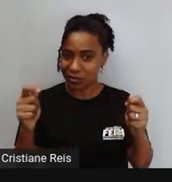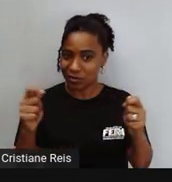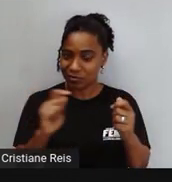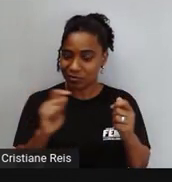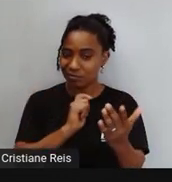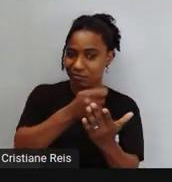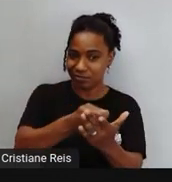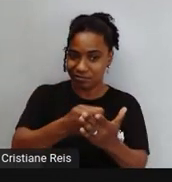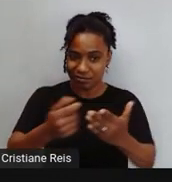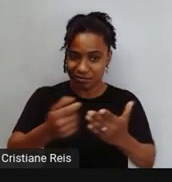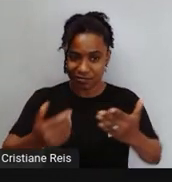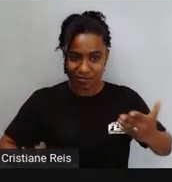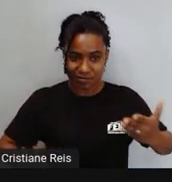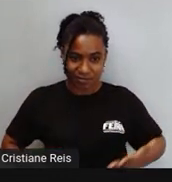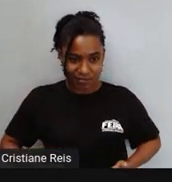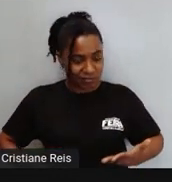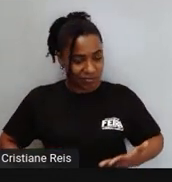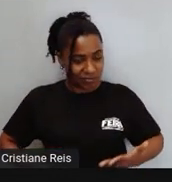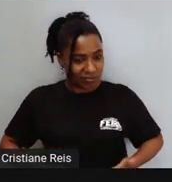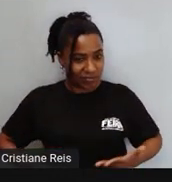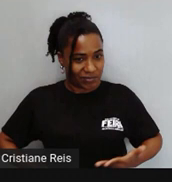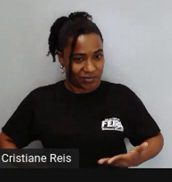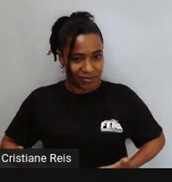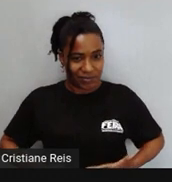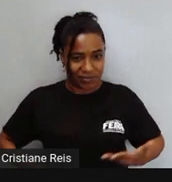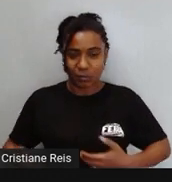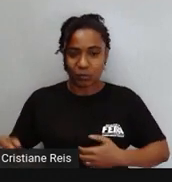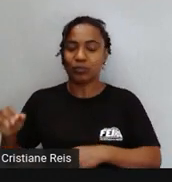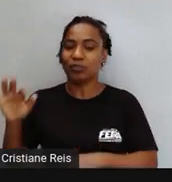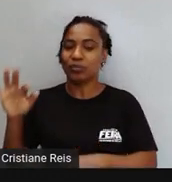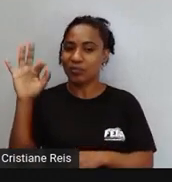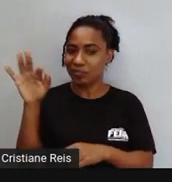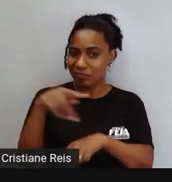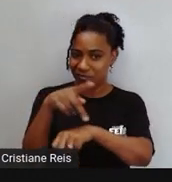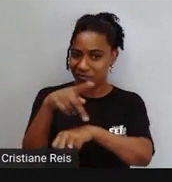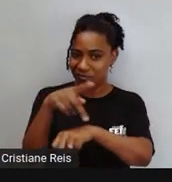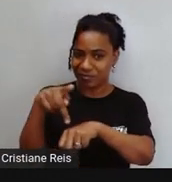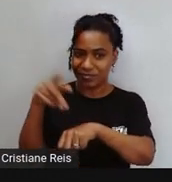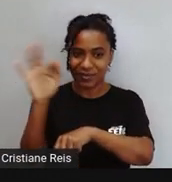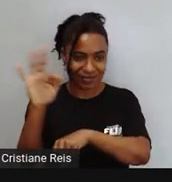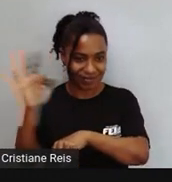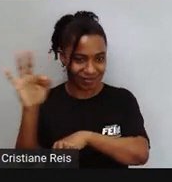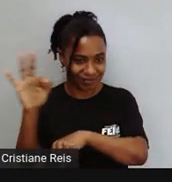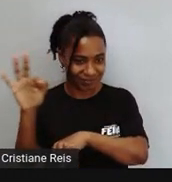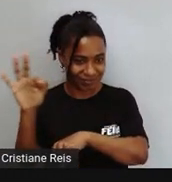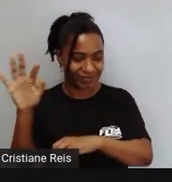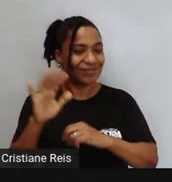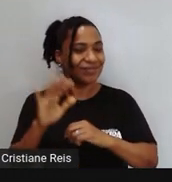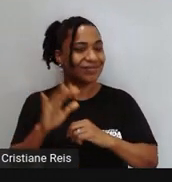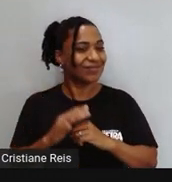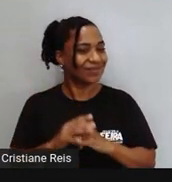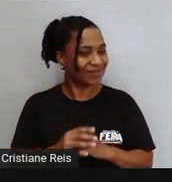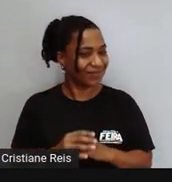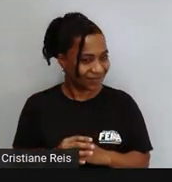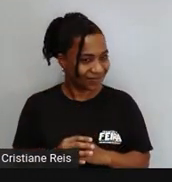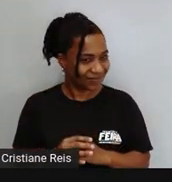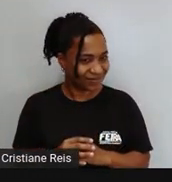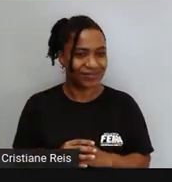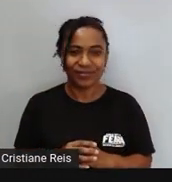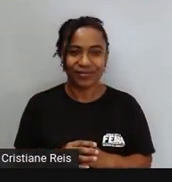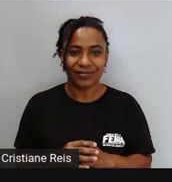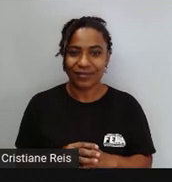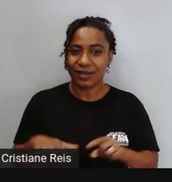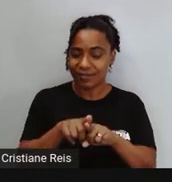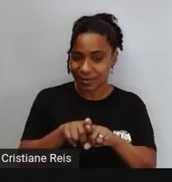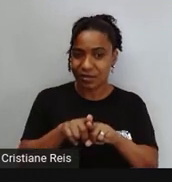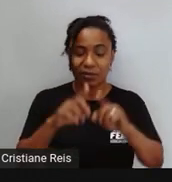francesa e uma chefe estrangeira, a big house with king size bed, uma grande casa com